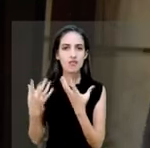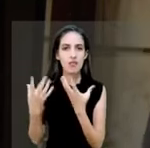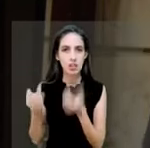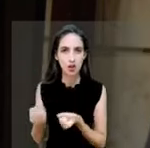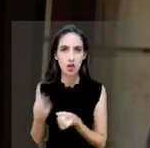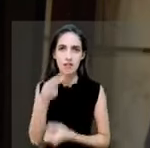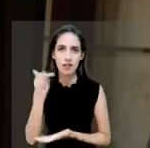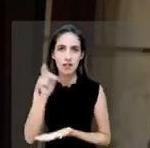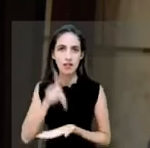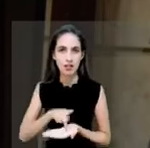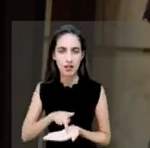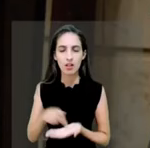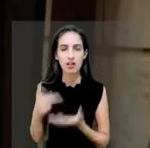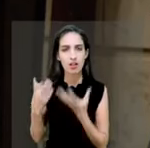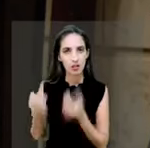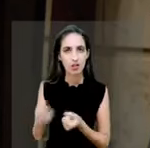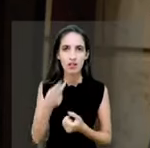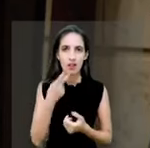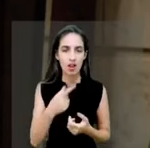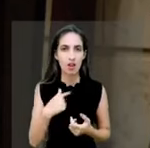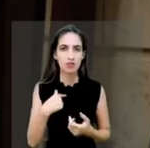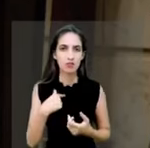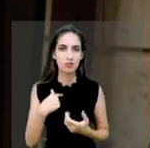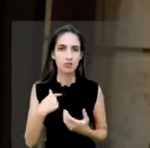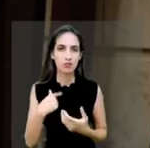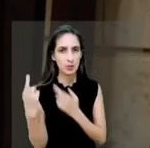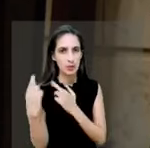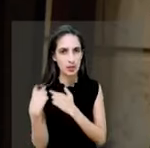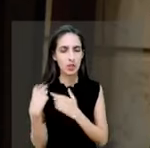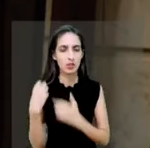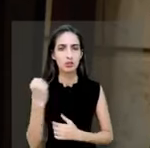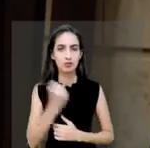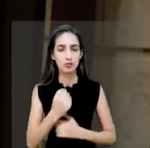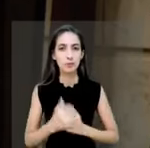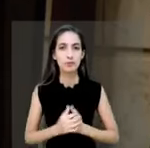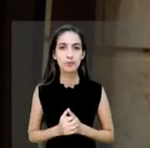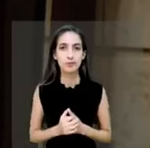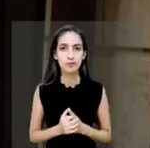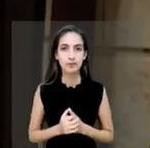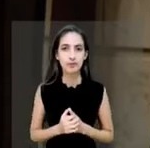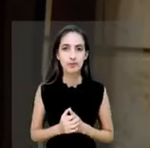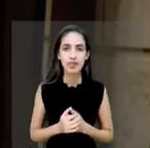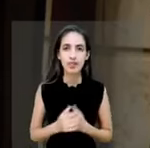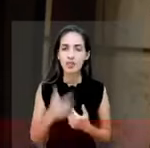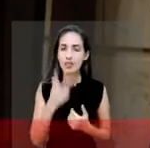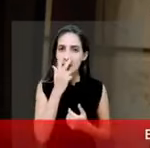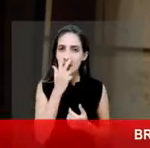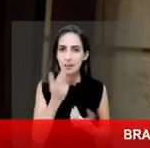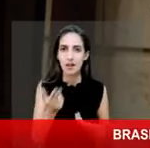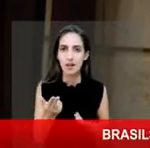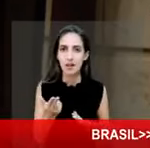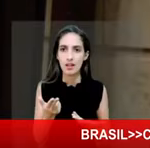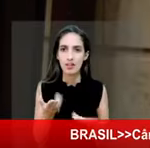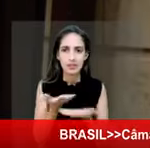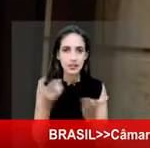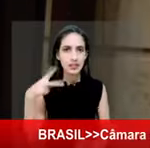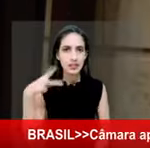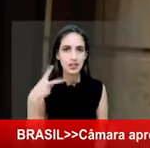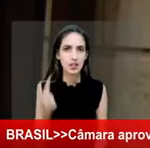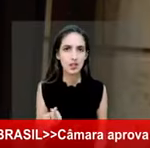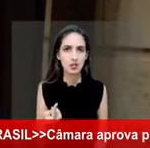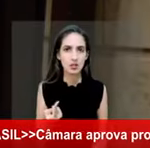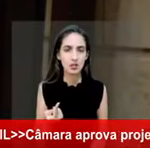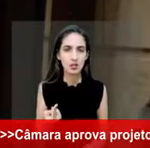era o motorista que conduziu o carro, Elcio de Queiroz. E nada disso parece ser o suficiente para convencer os vereadores dessa casa